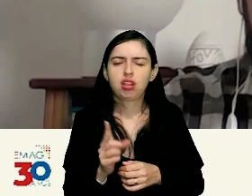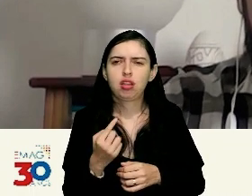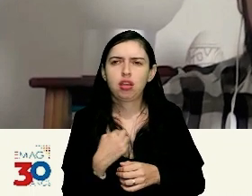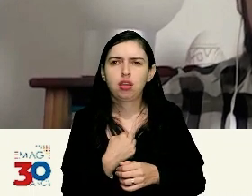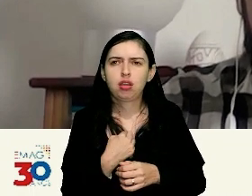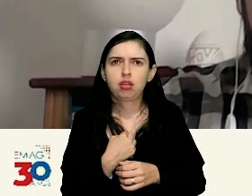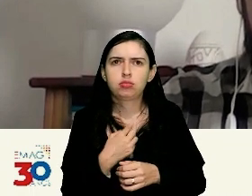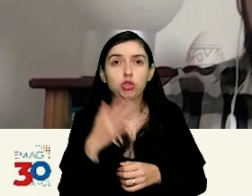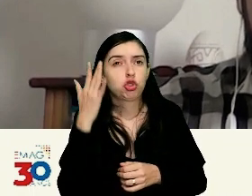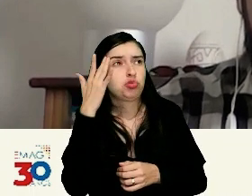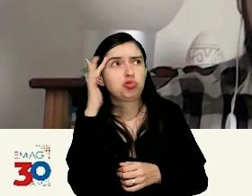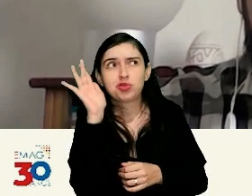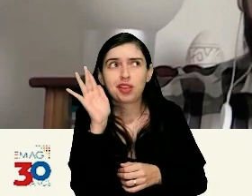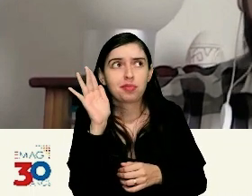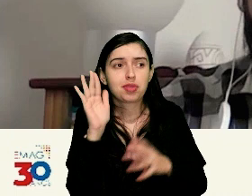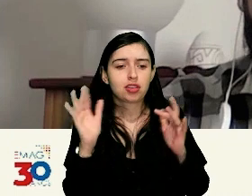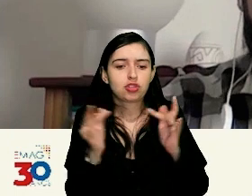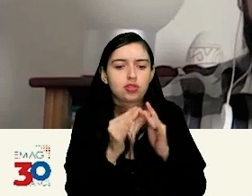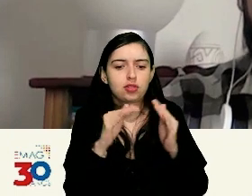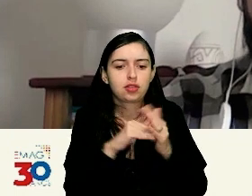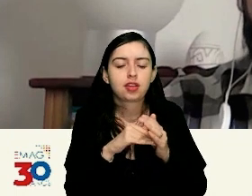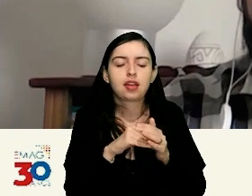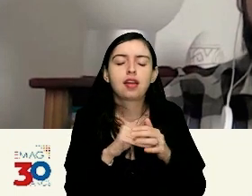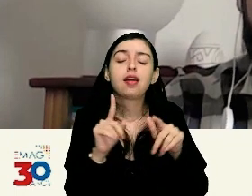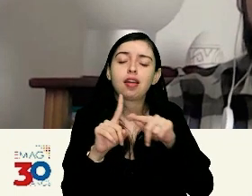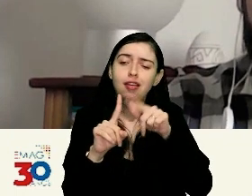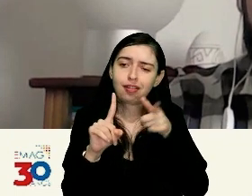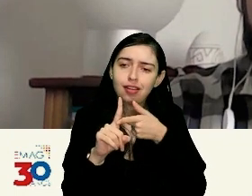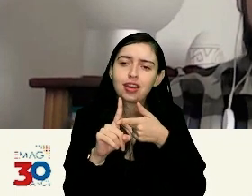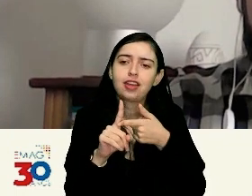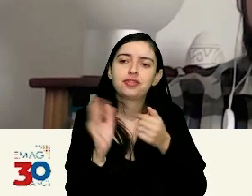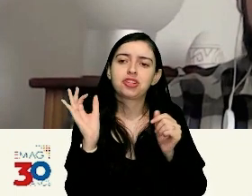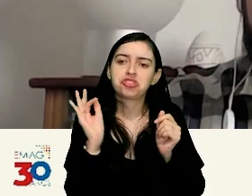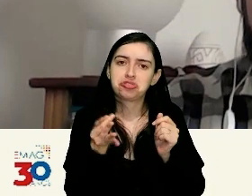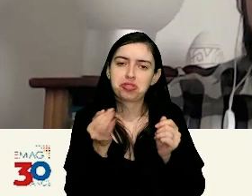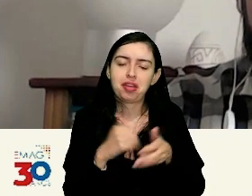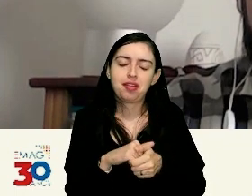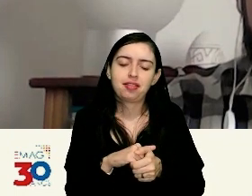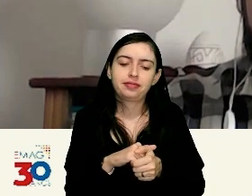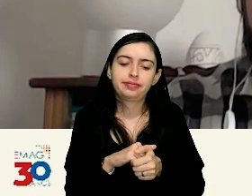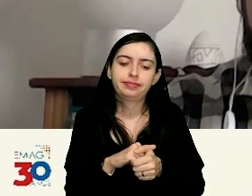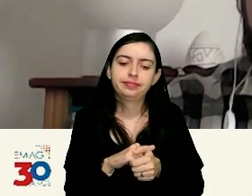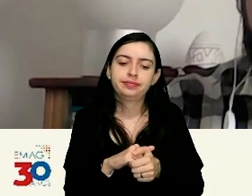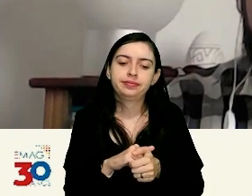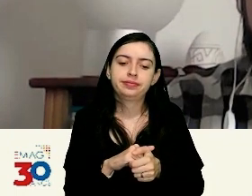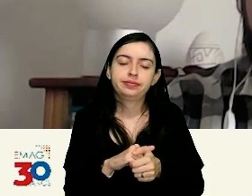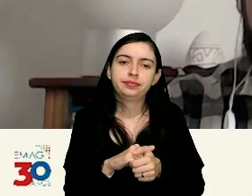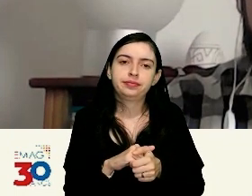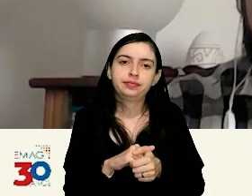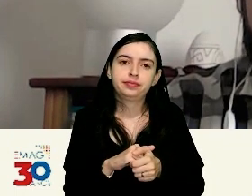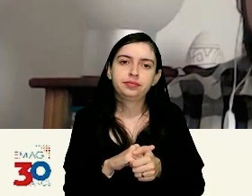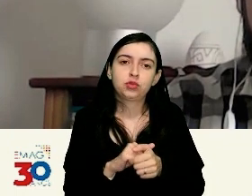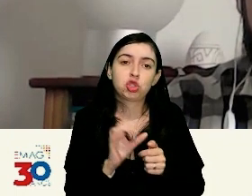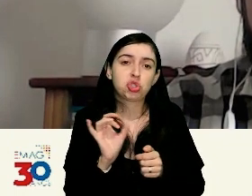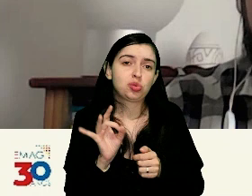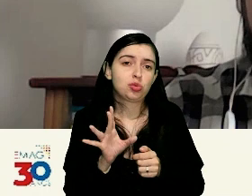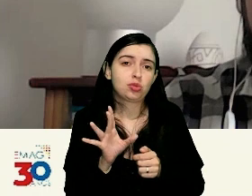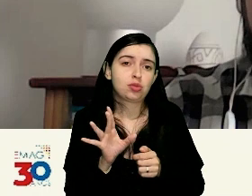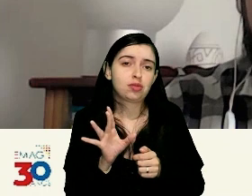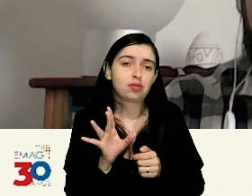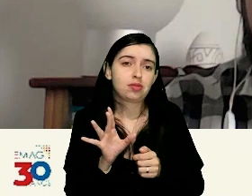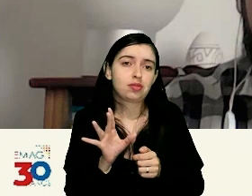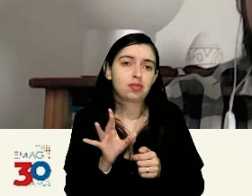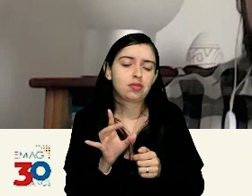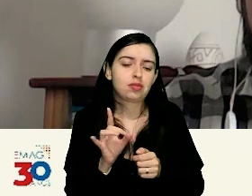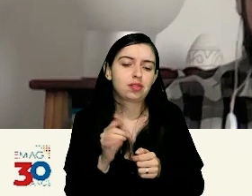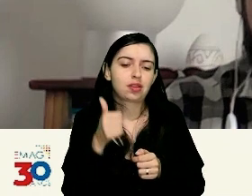morar junto, que ela estava grávida, né? Só que assim, eu conheci ela em